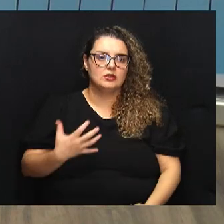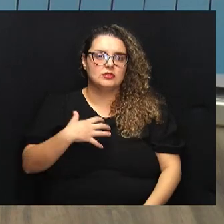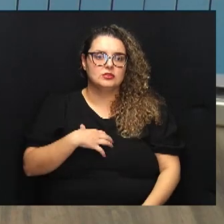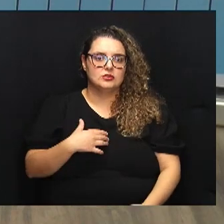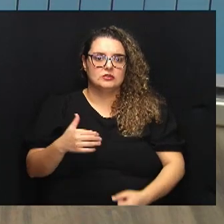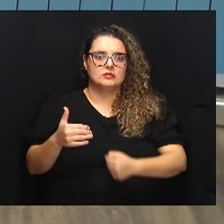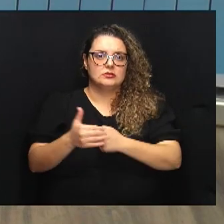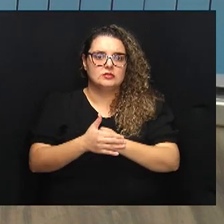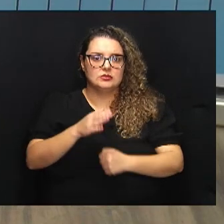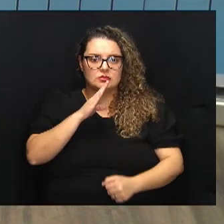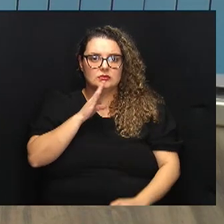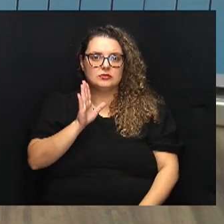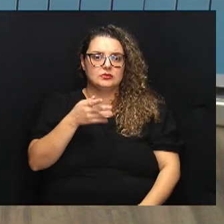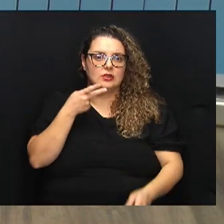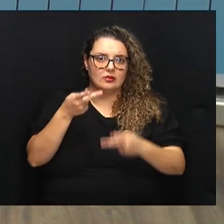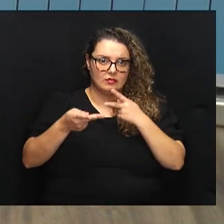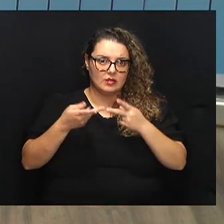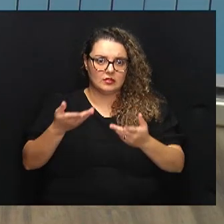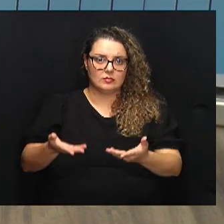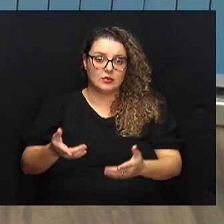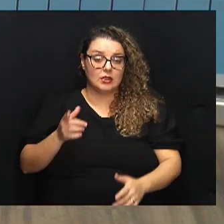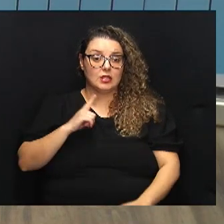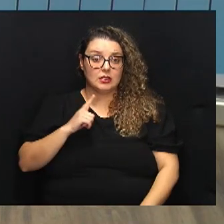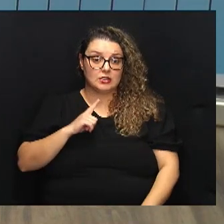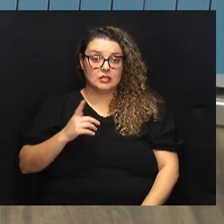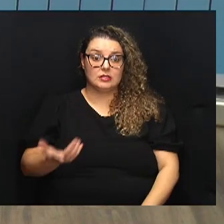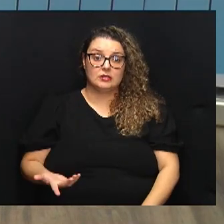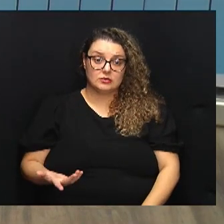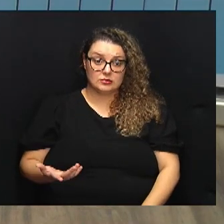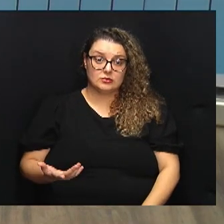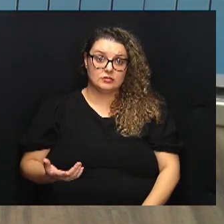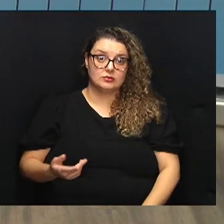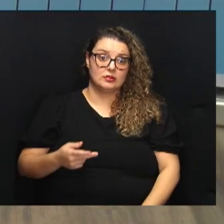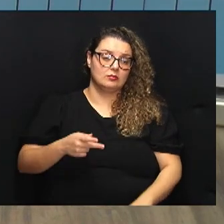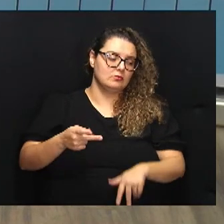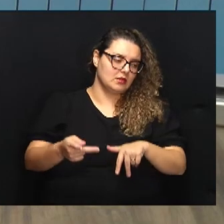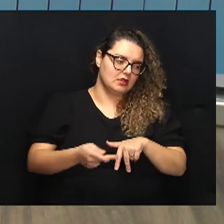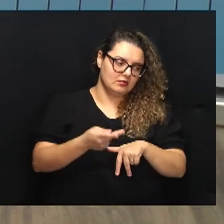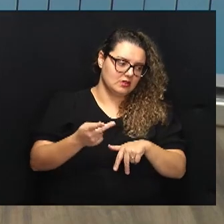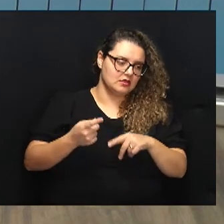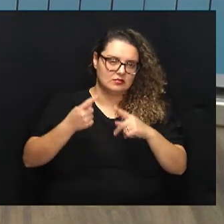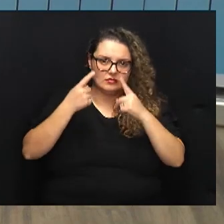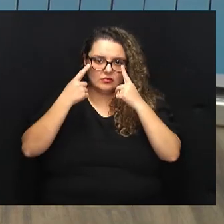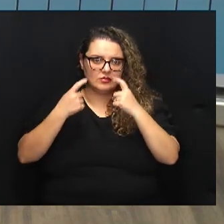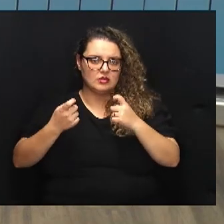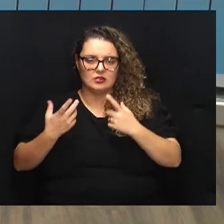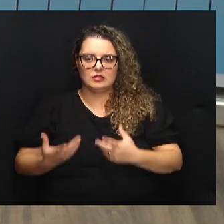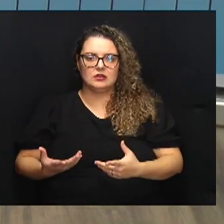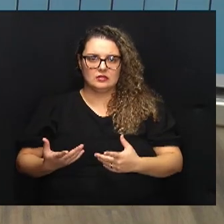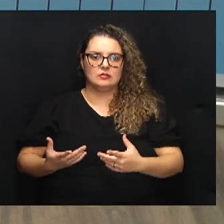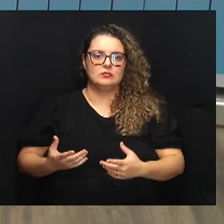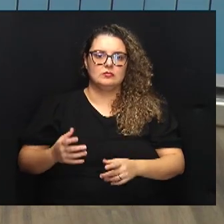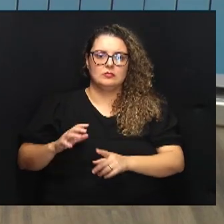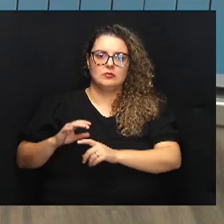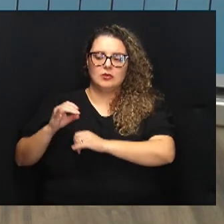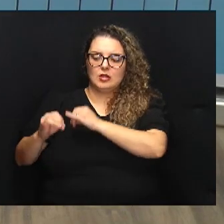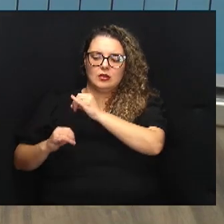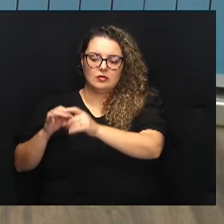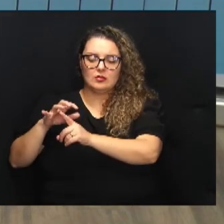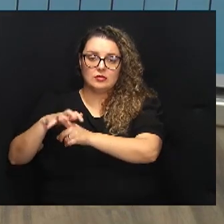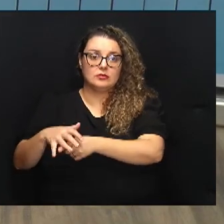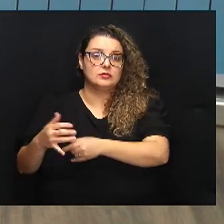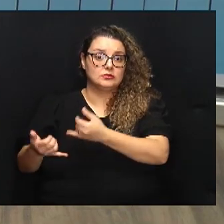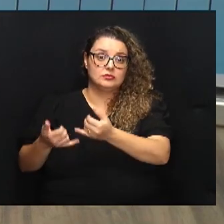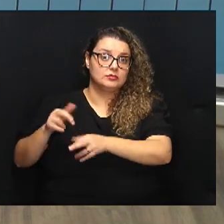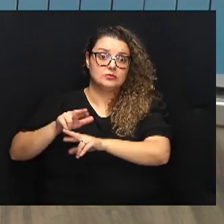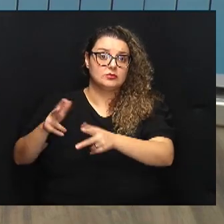A gente já comentou aqui que existe de forma verbal, de forma agressiva, pode ser através do cyberbullying de um jogo.